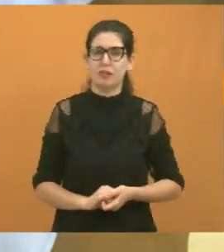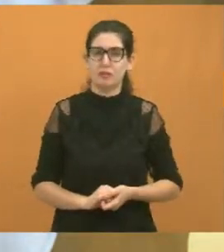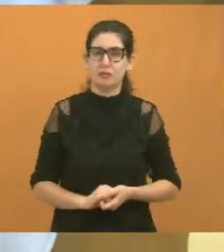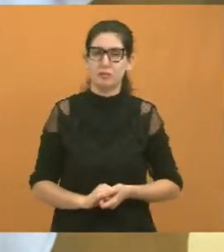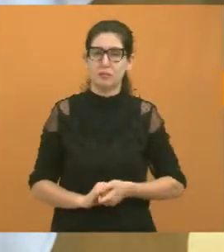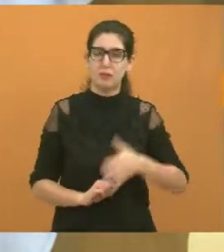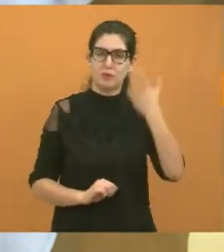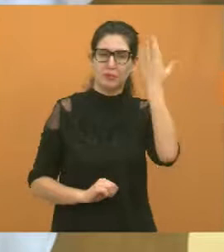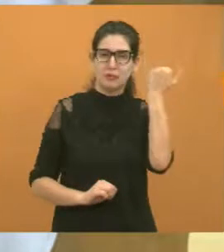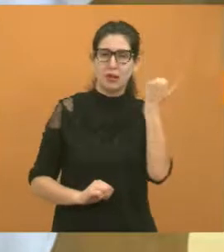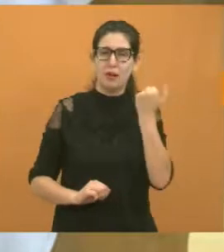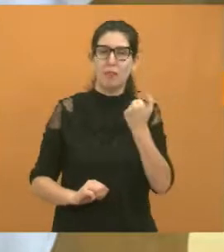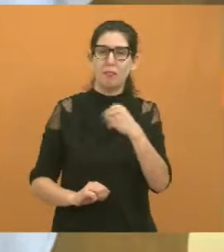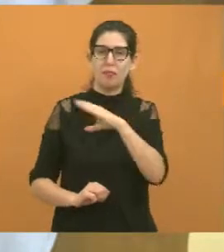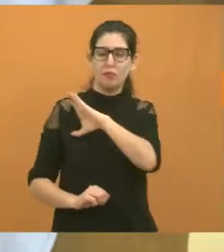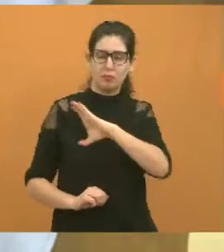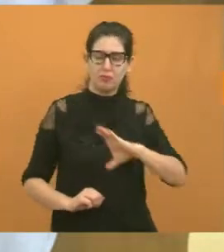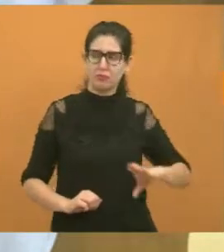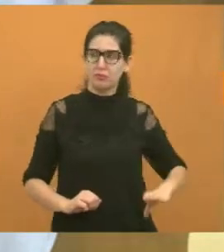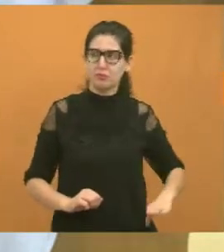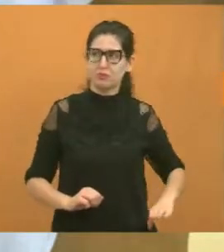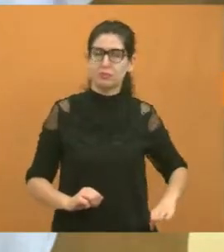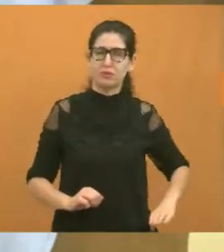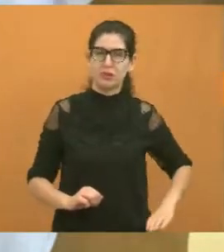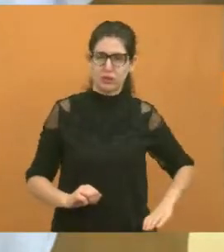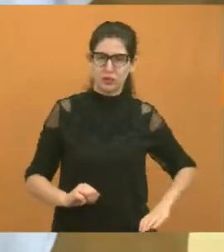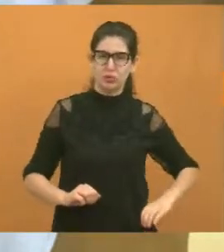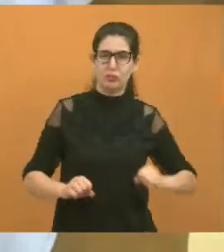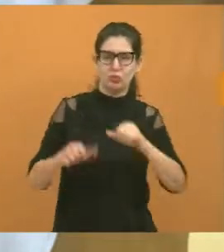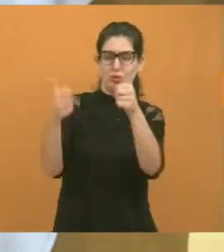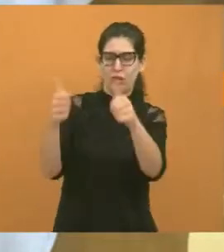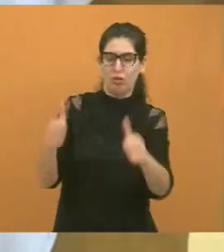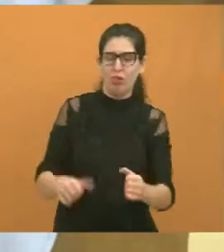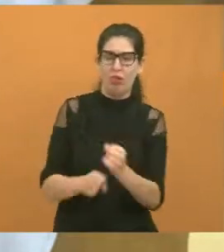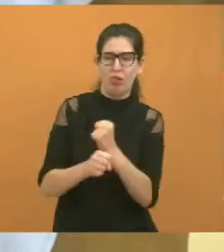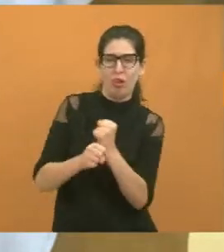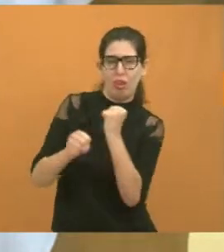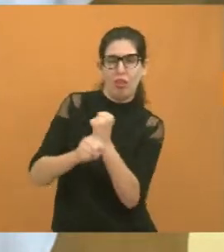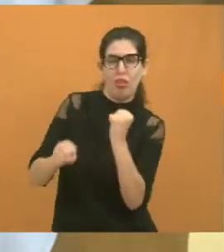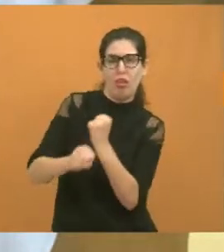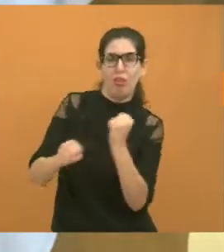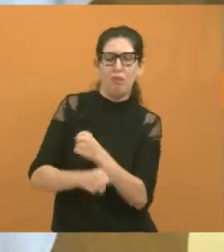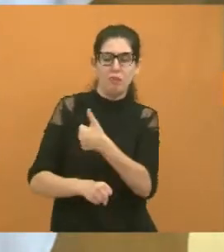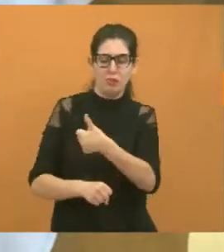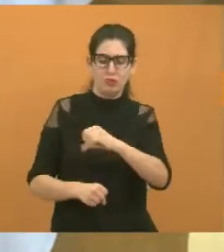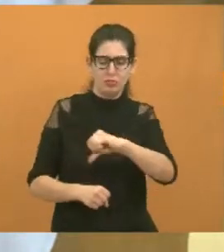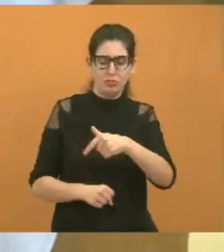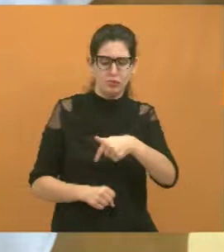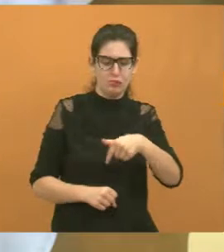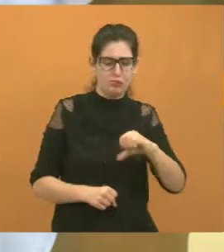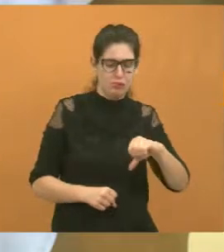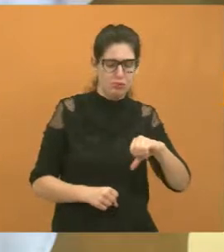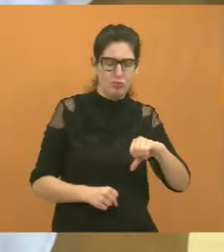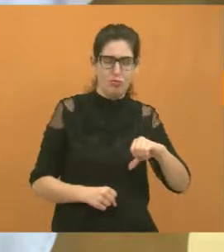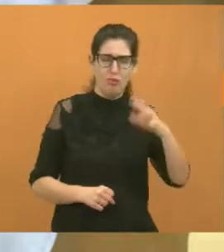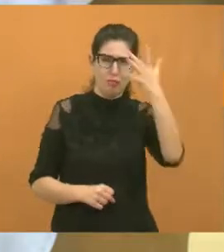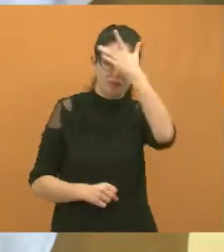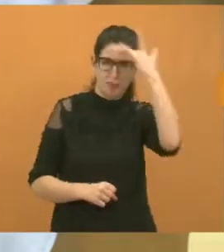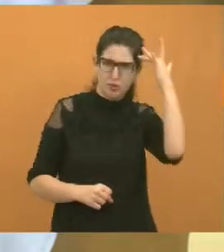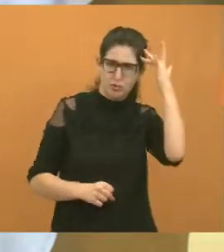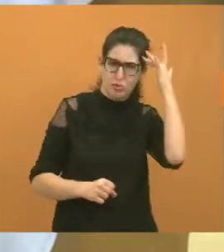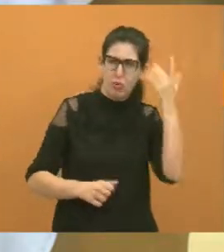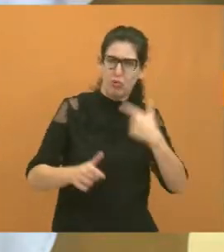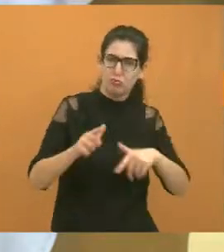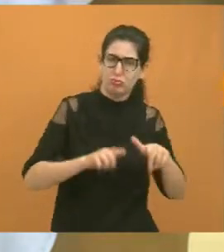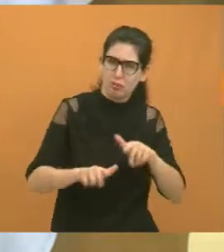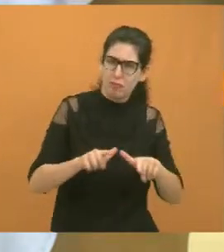ao Cristo começou a ser pensado e construído em 1979, pelos paroquianos da